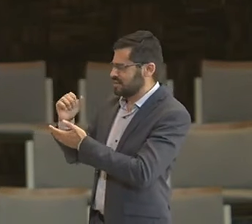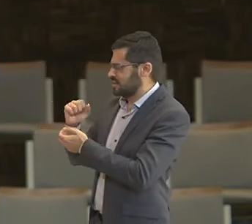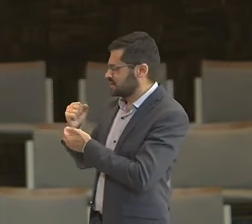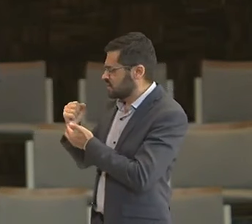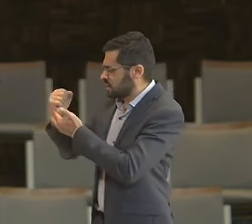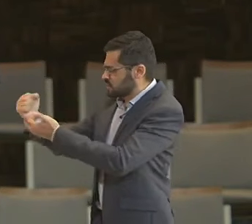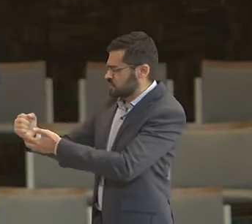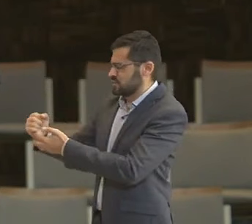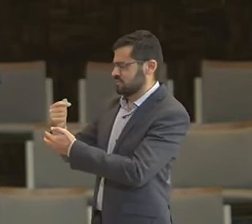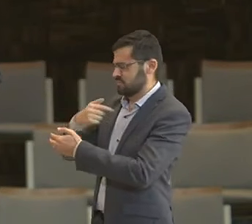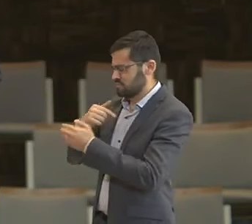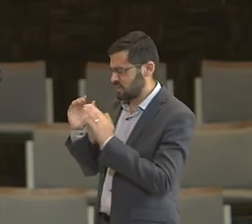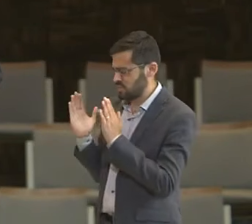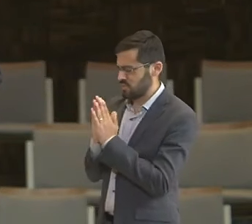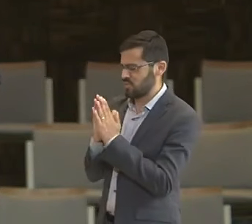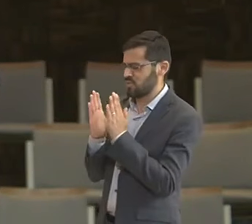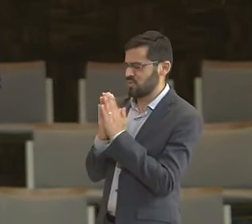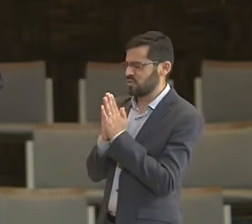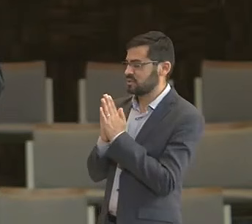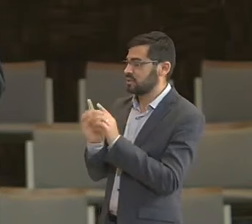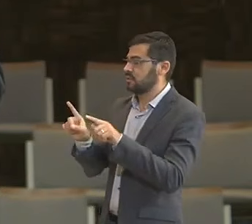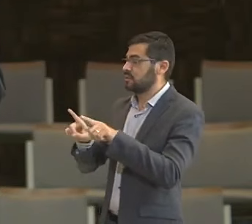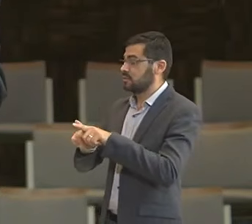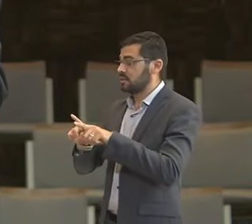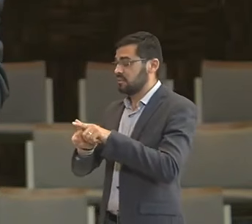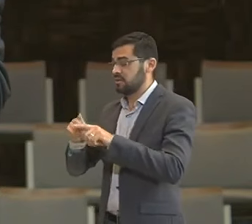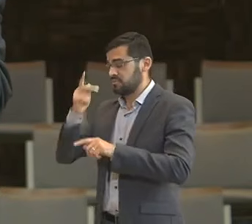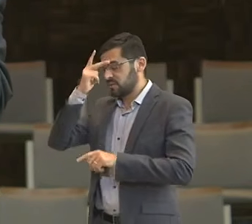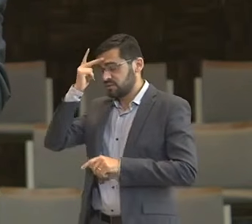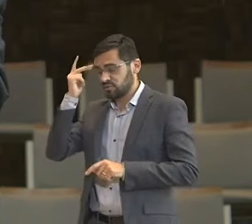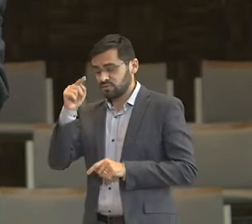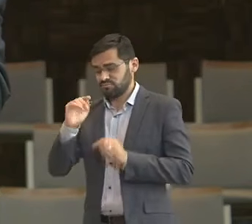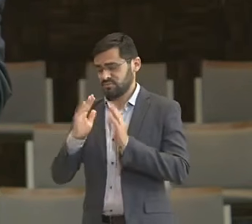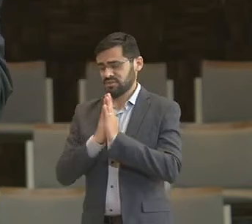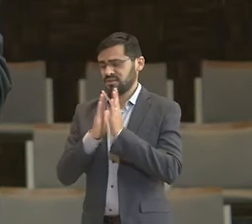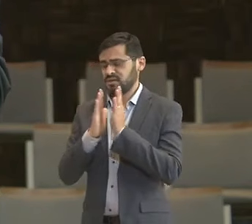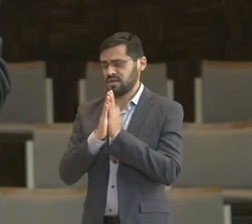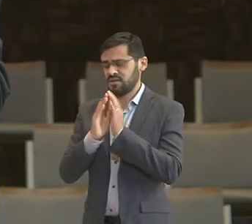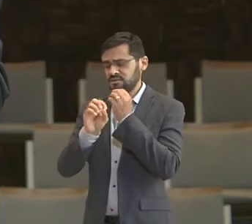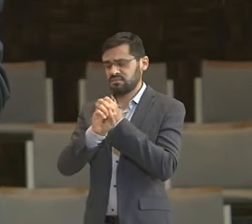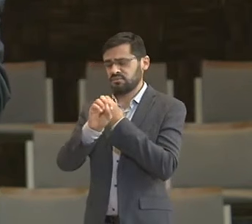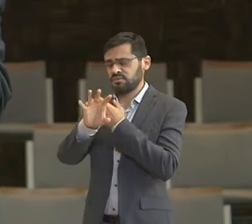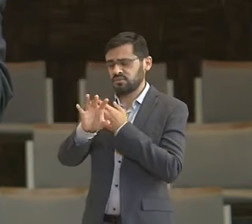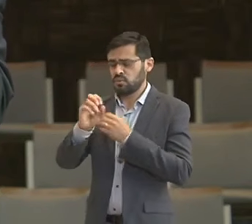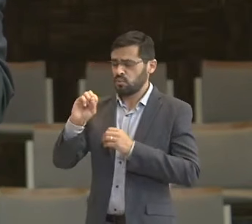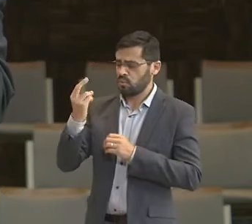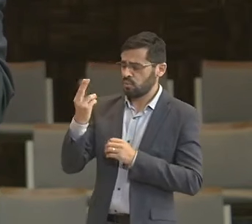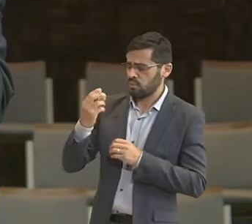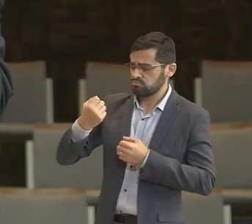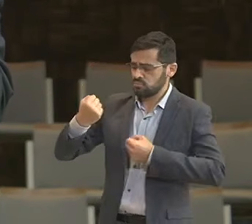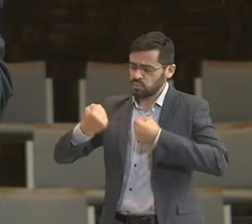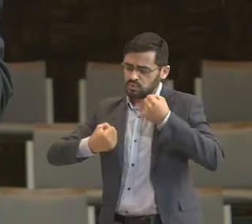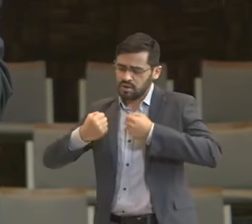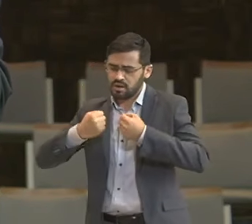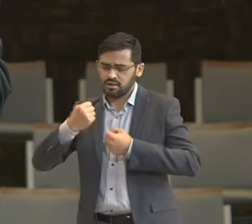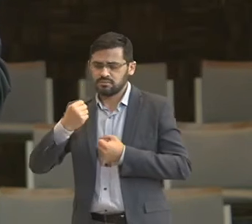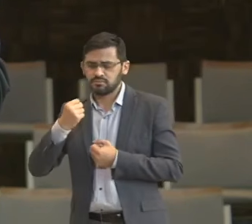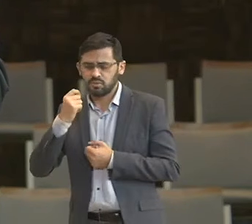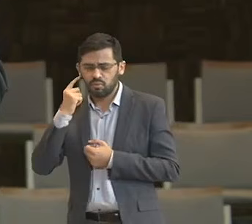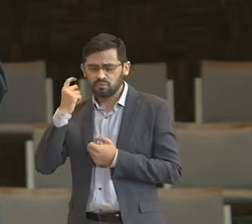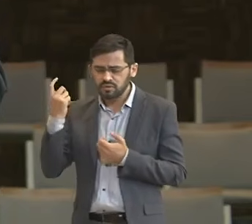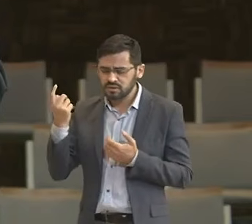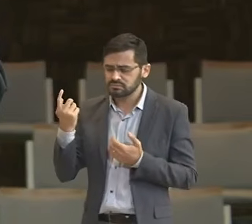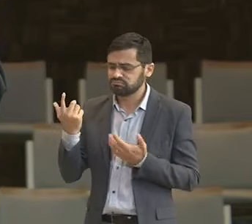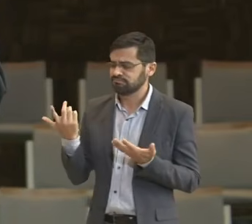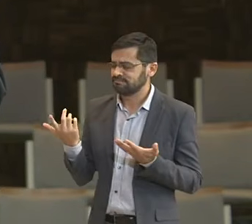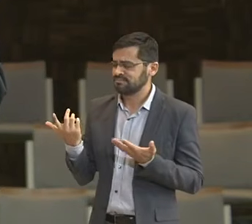aquilo que eu oro, Pai. Aqueles que estão em casa orando conosco, aqueles que estão no carro ouvindo essa mensagem,